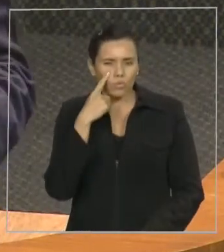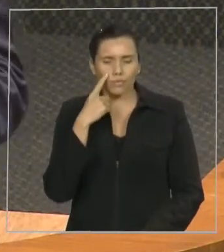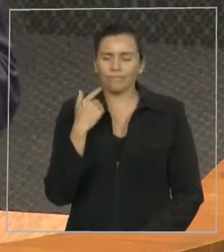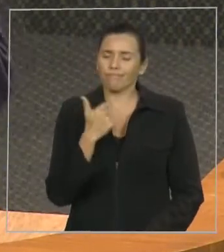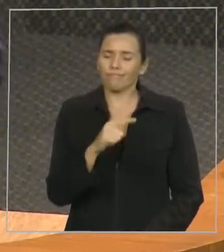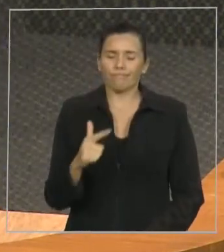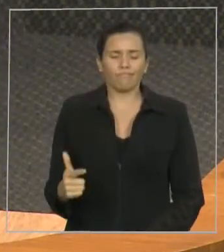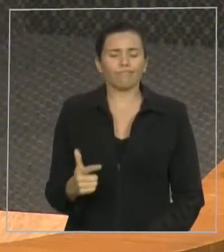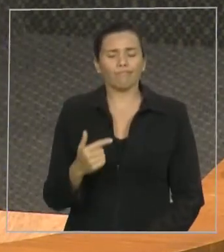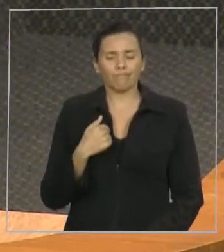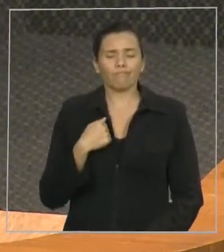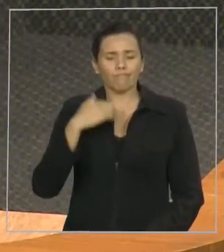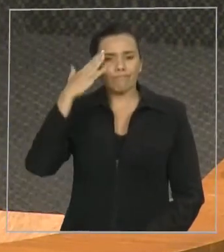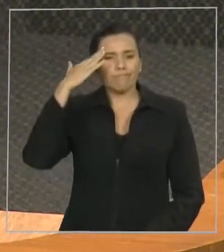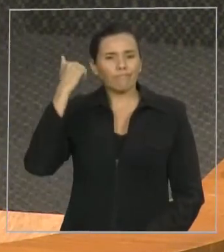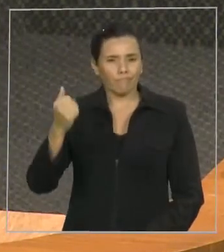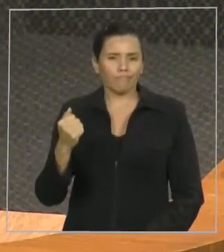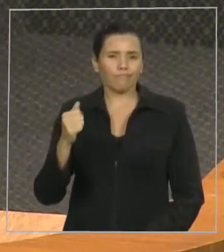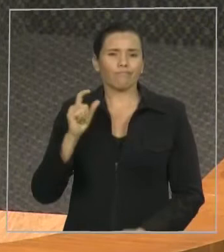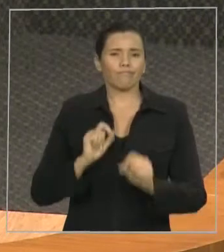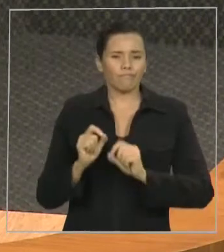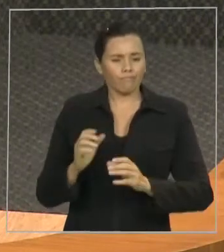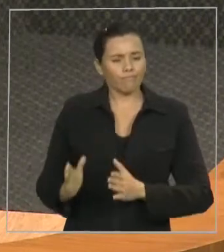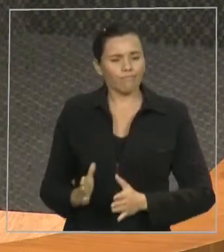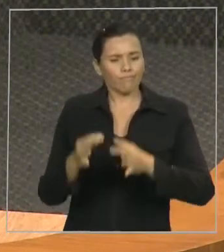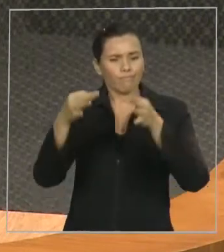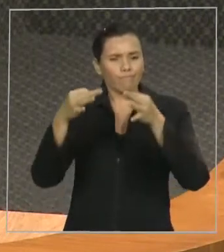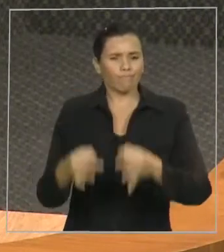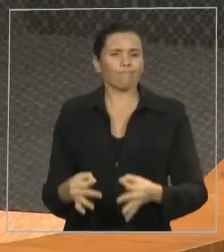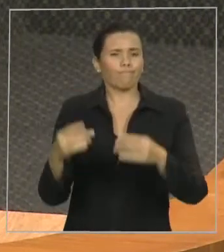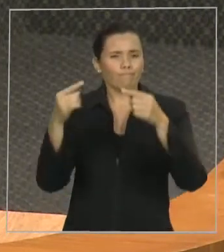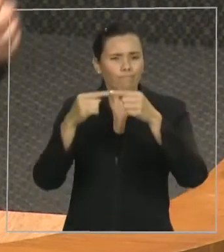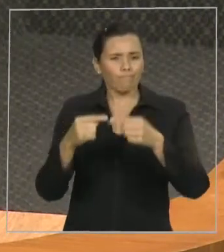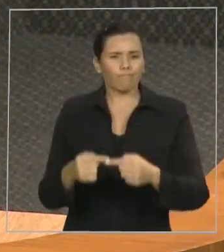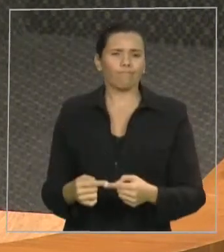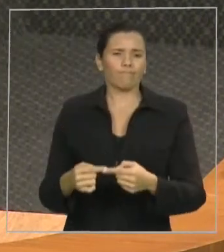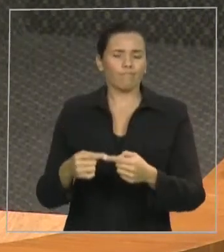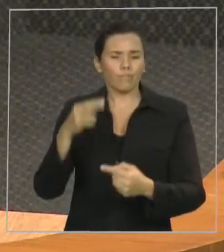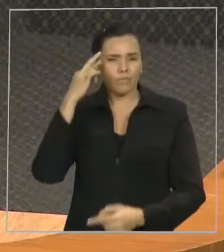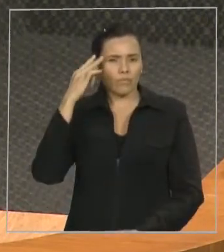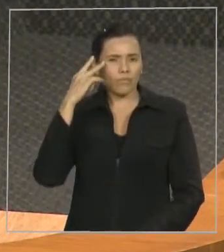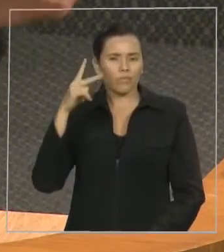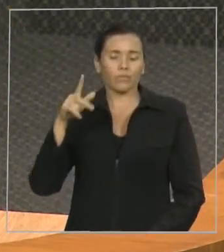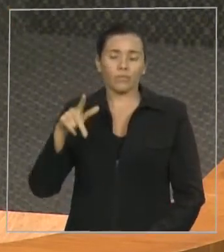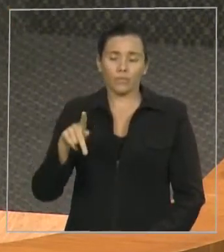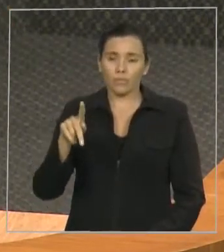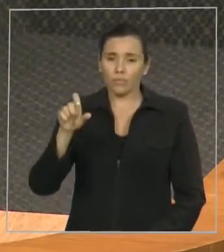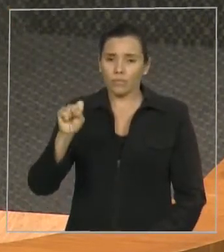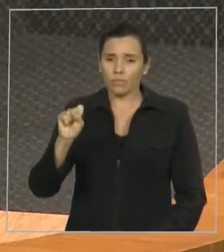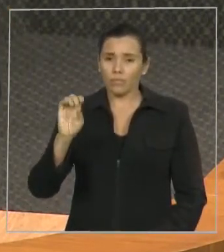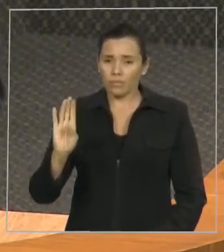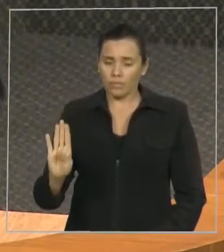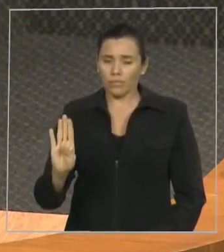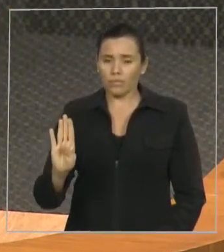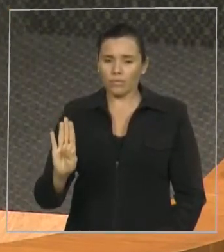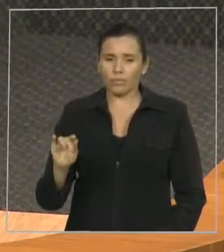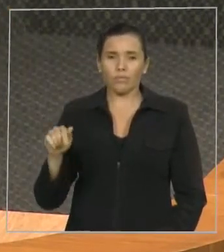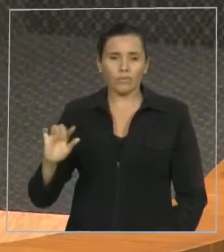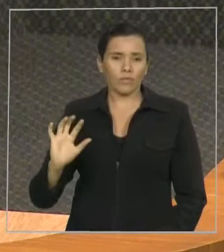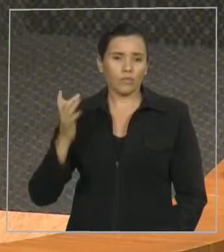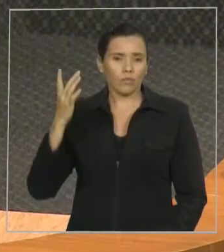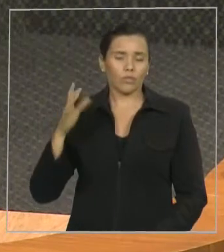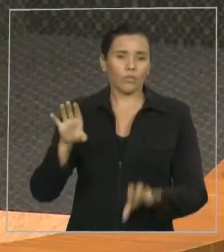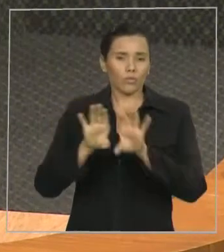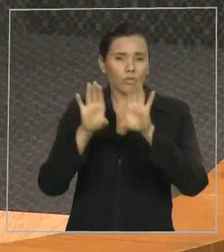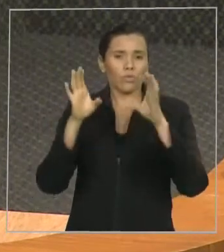resultado mais favorável e mais coerente com a história do PSB do que aquilo que aconteceu nesse congresso